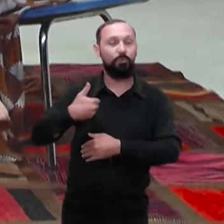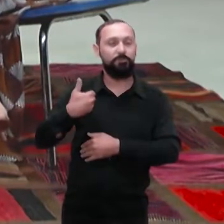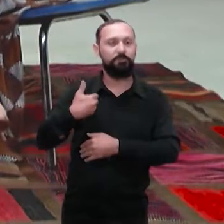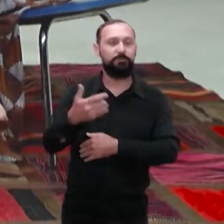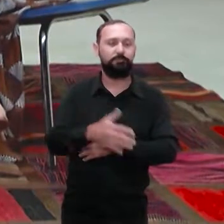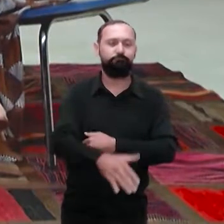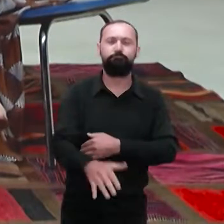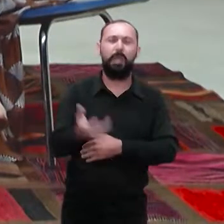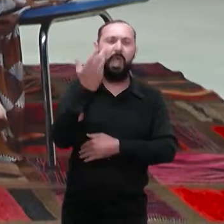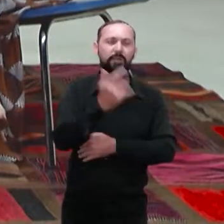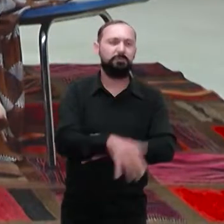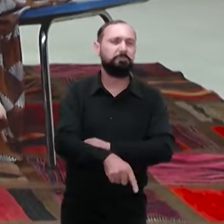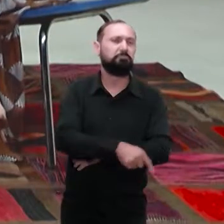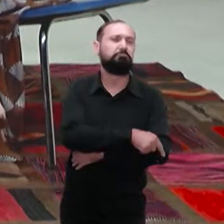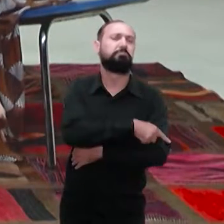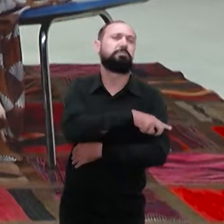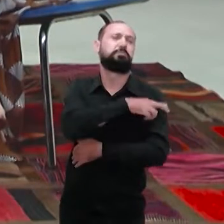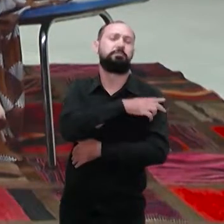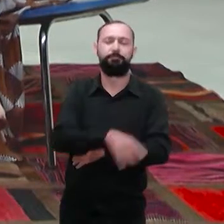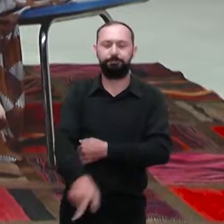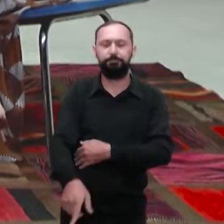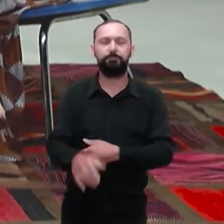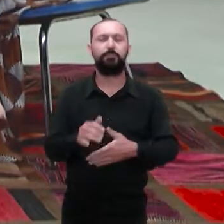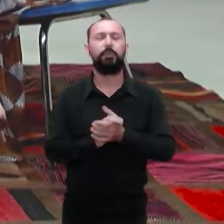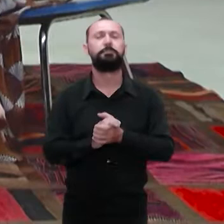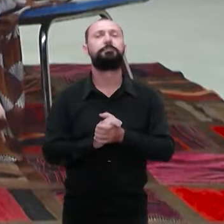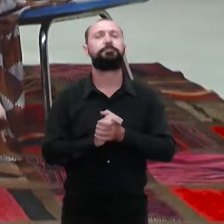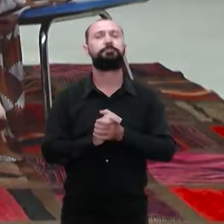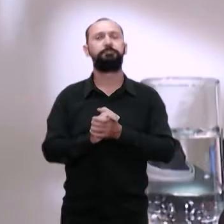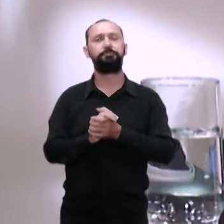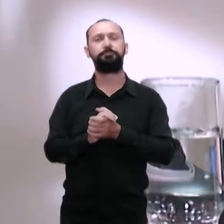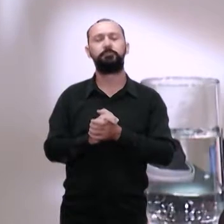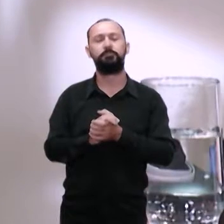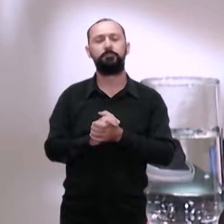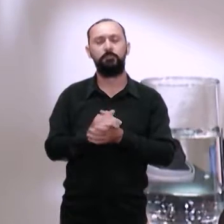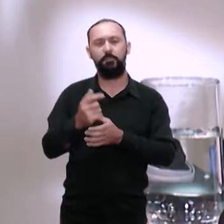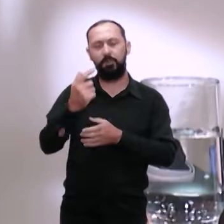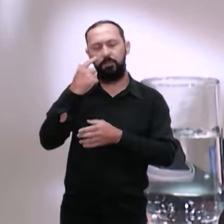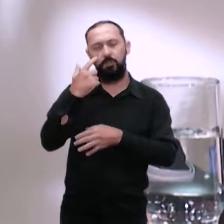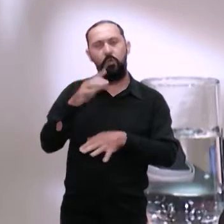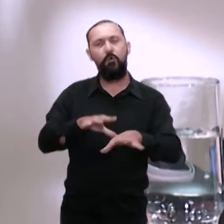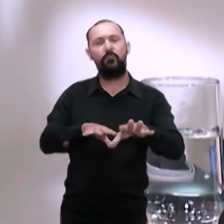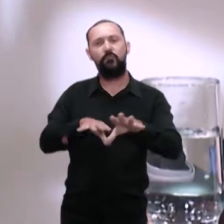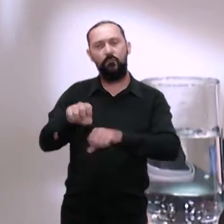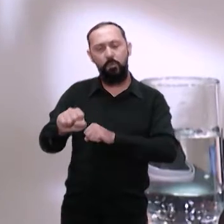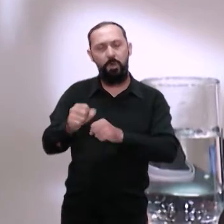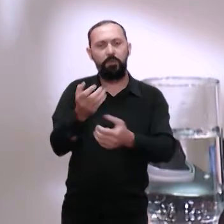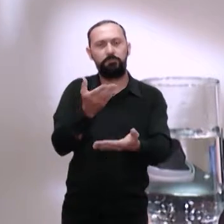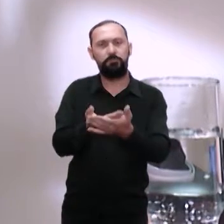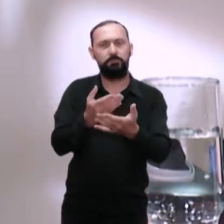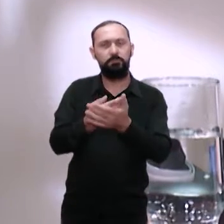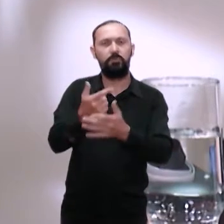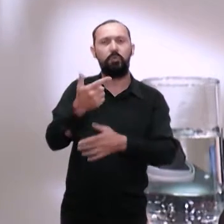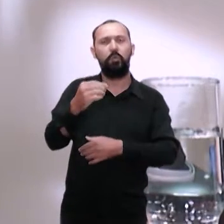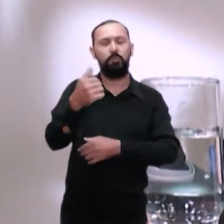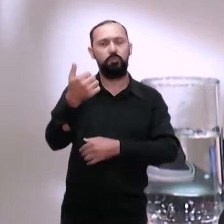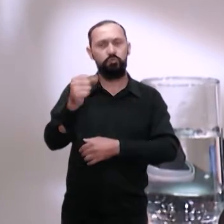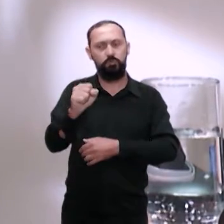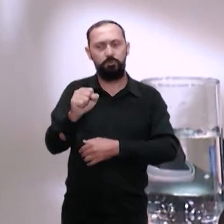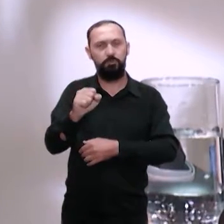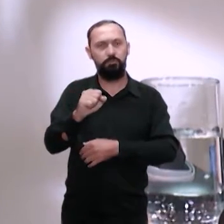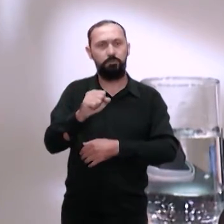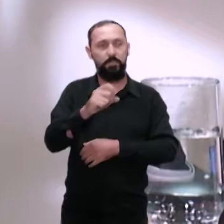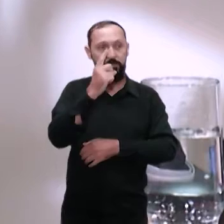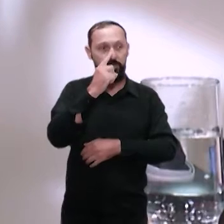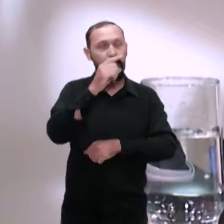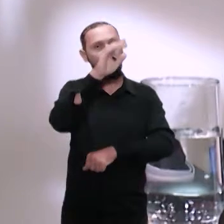anos, desde do jardim. E quando eu me formei, fiz a minha